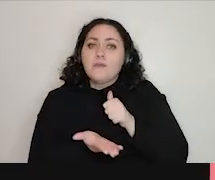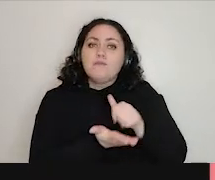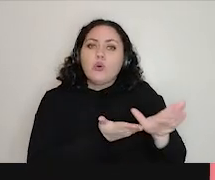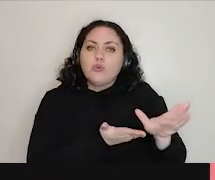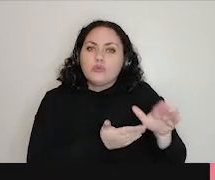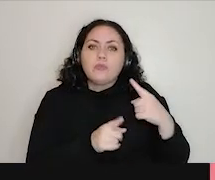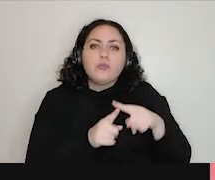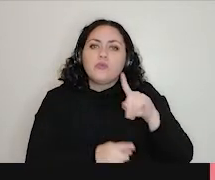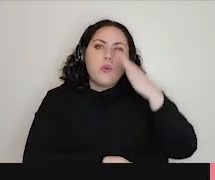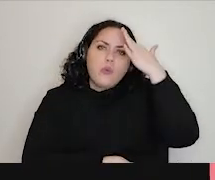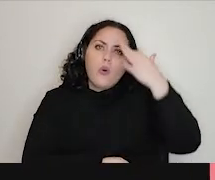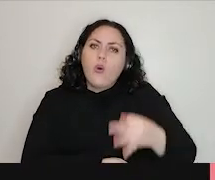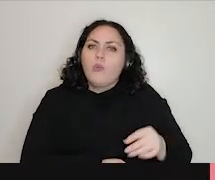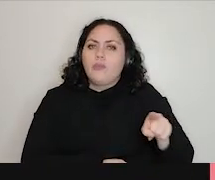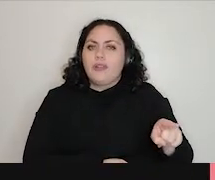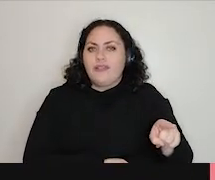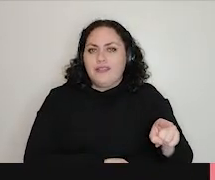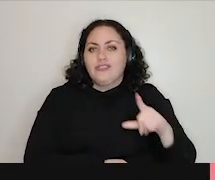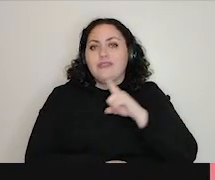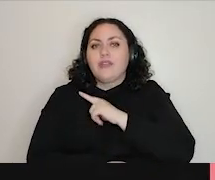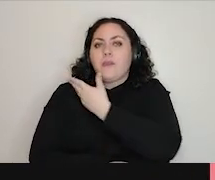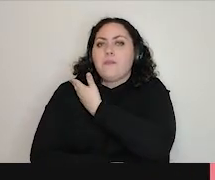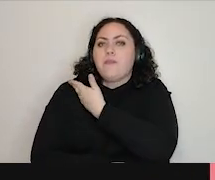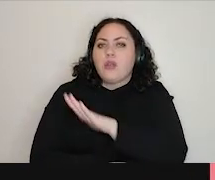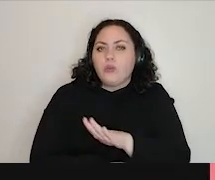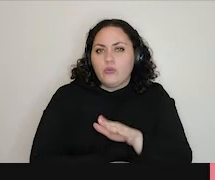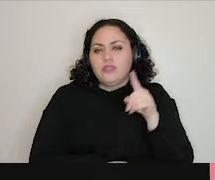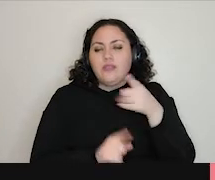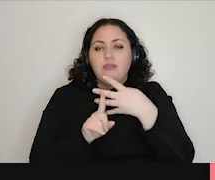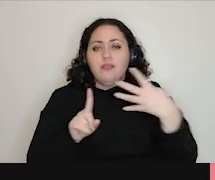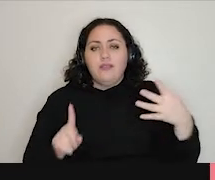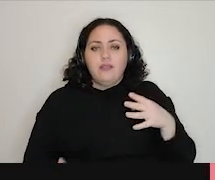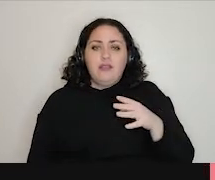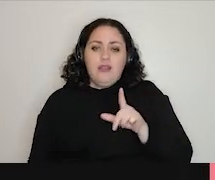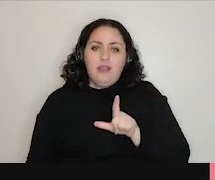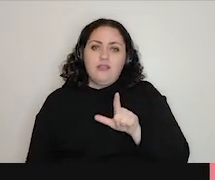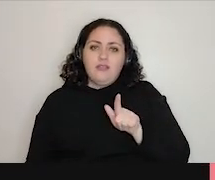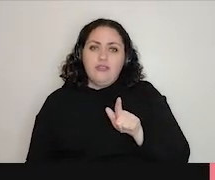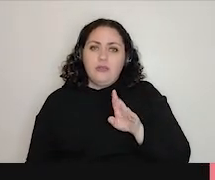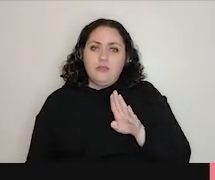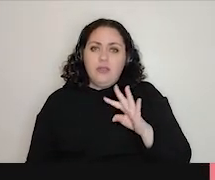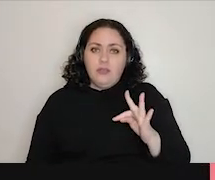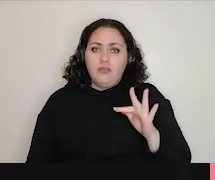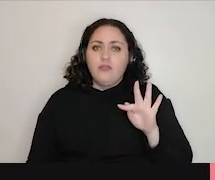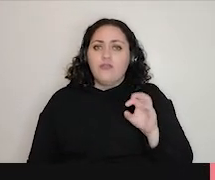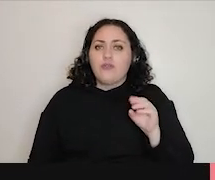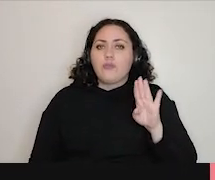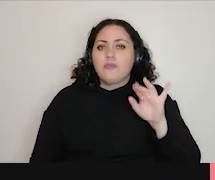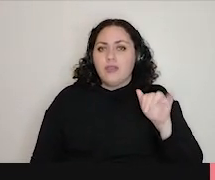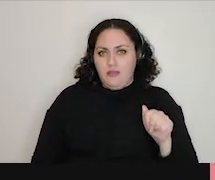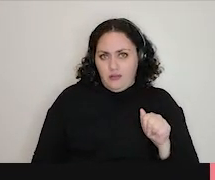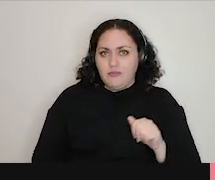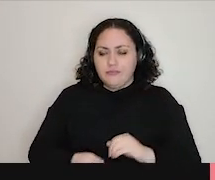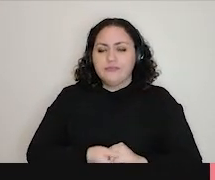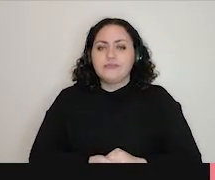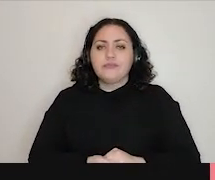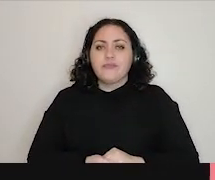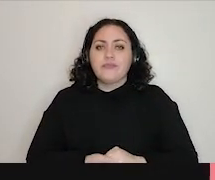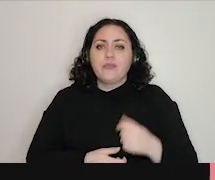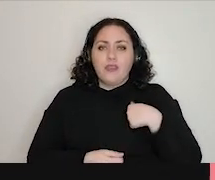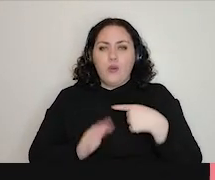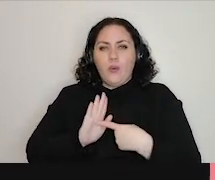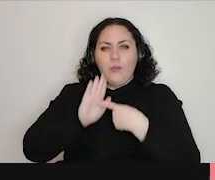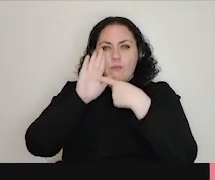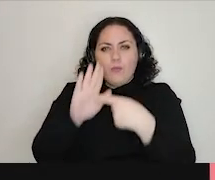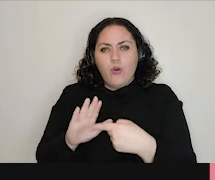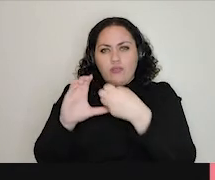incompreensão, em função do preconceito, da LGBTfobia. Né? Então, quando eu trago esses elementos, eu quero que